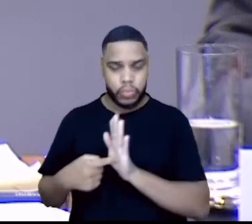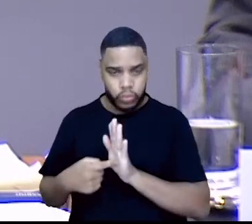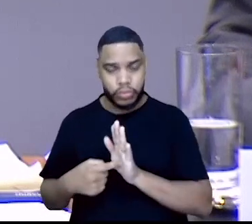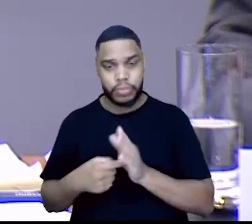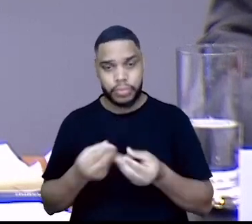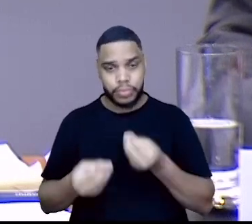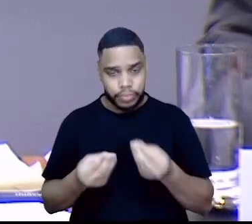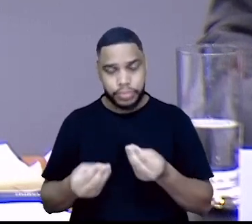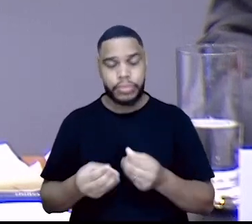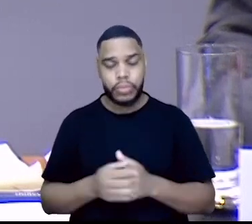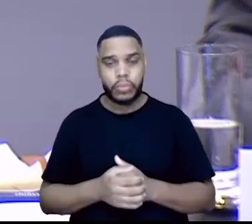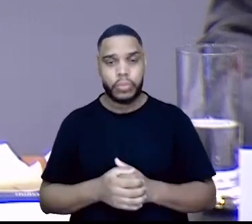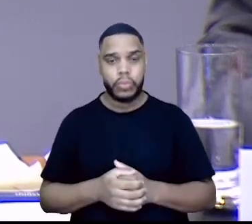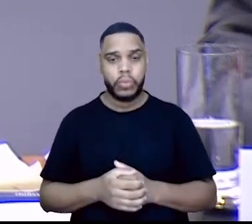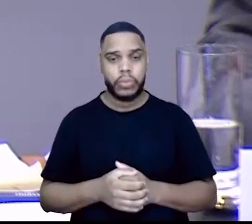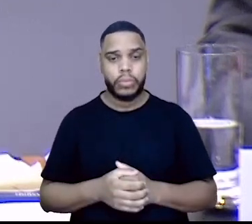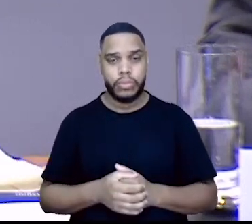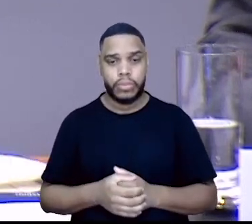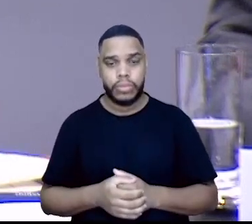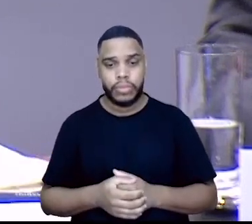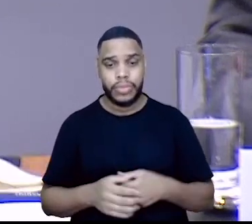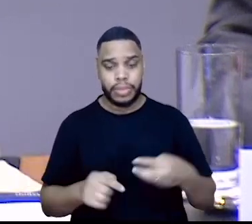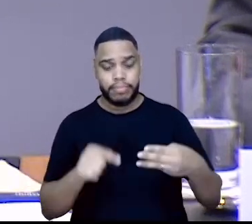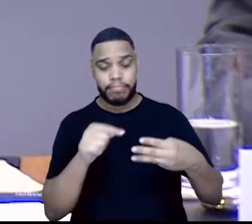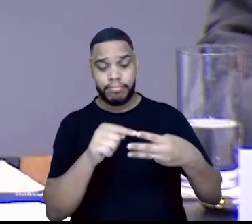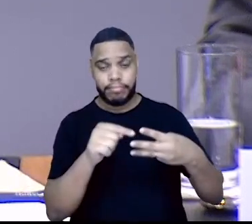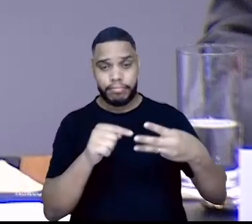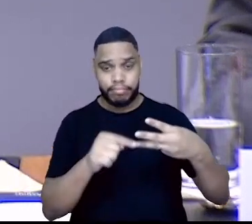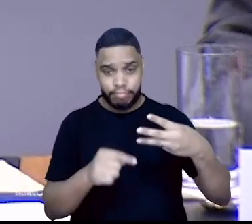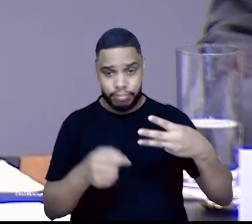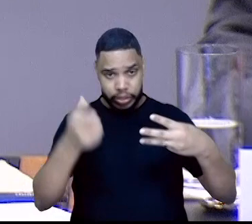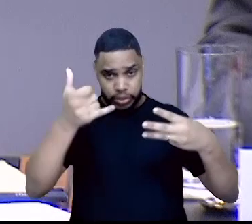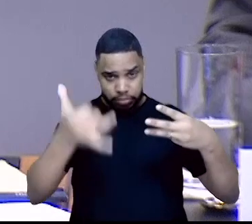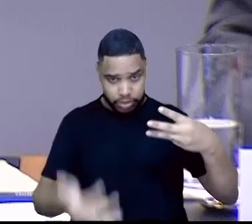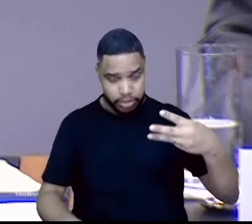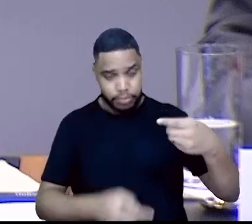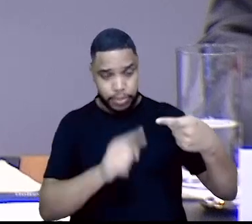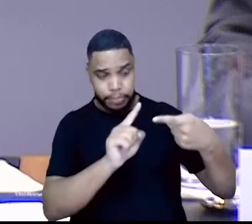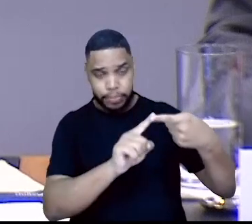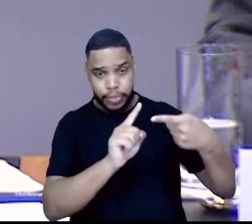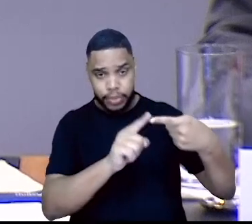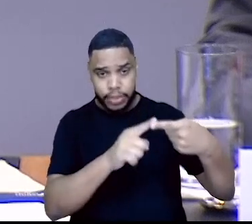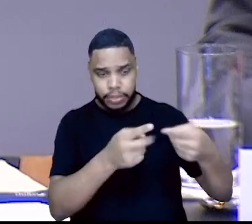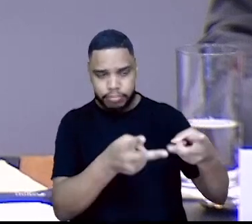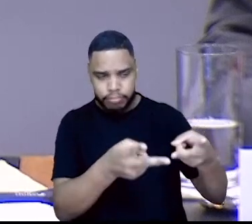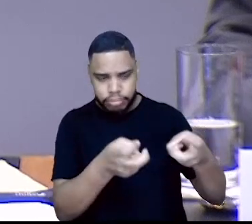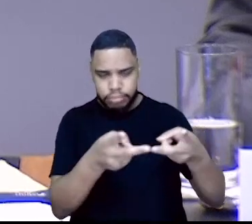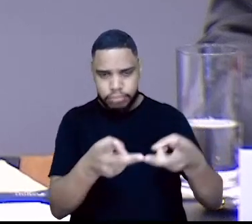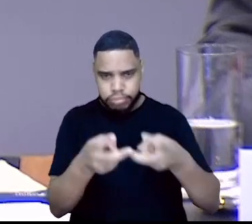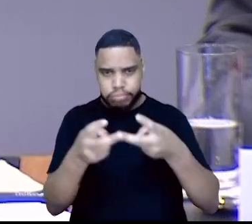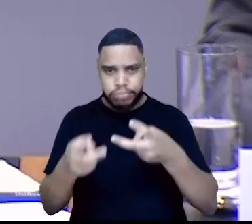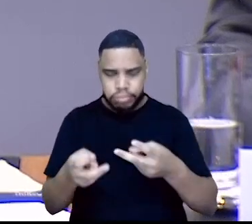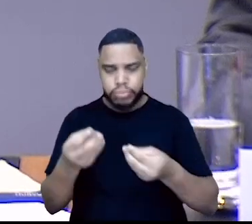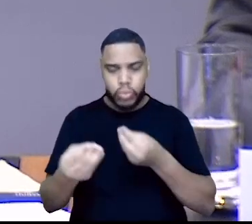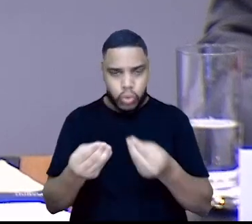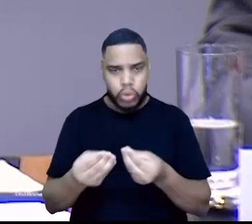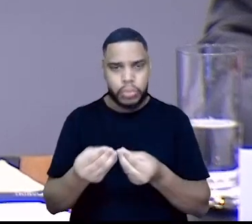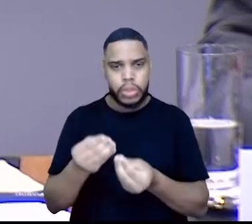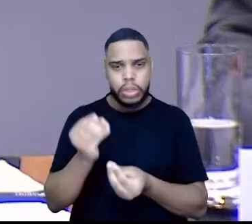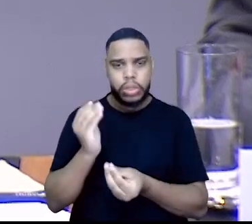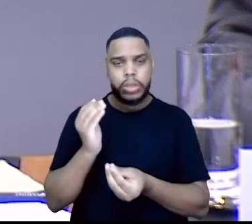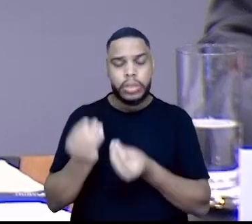normalmente faço, em 3 partes. Uma primeira parte, identificando essa ascensão do